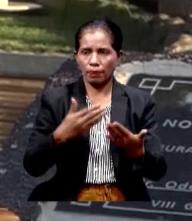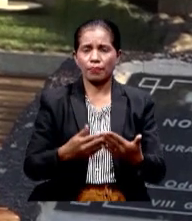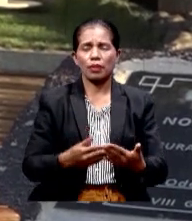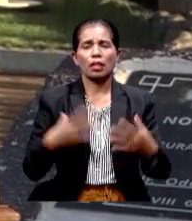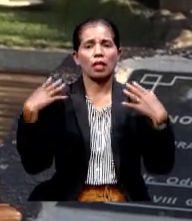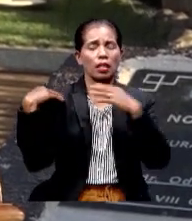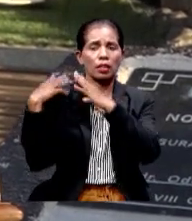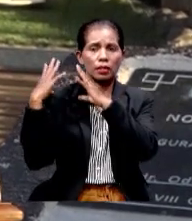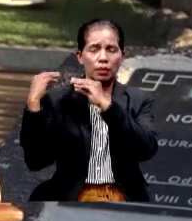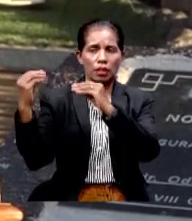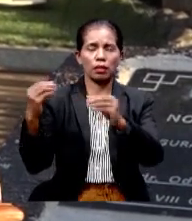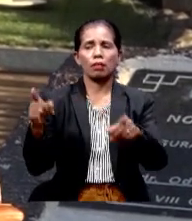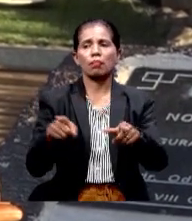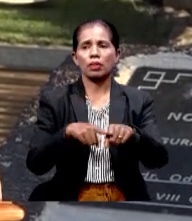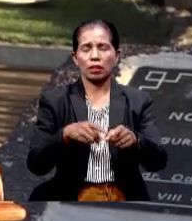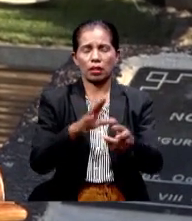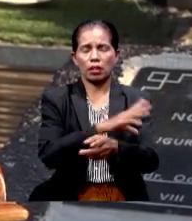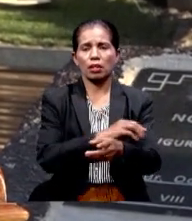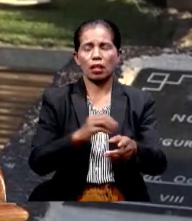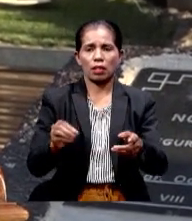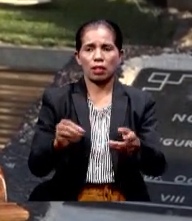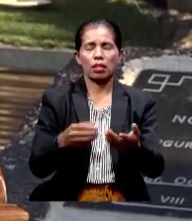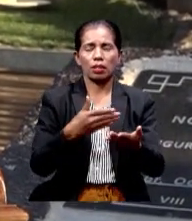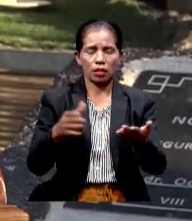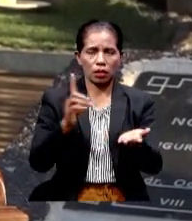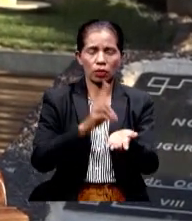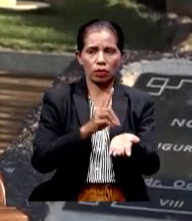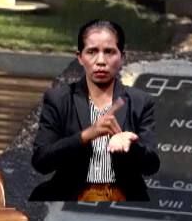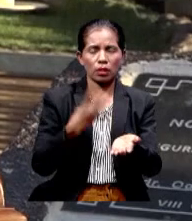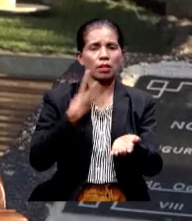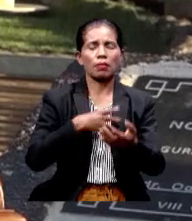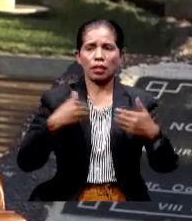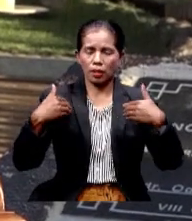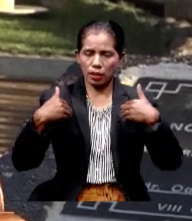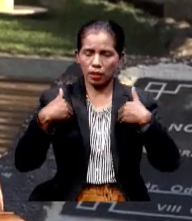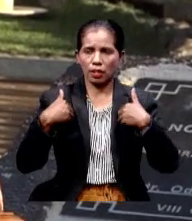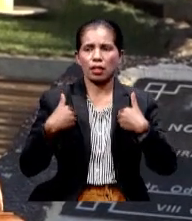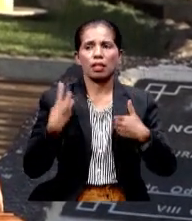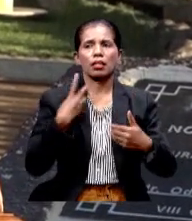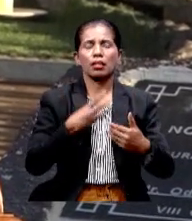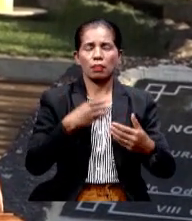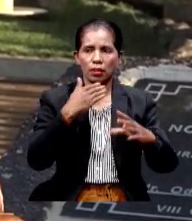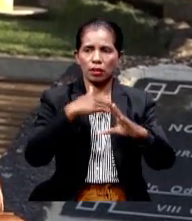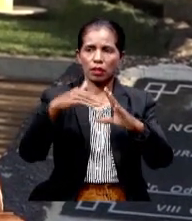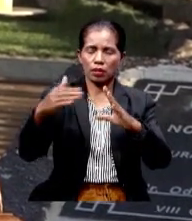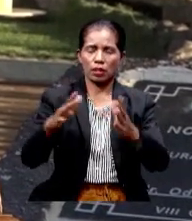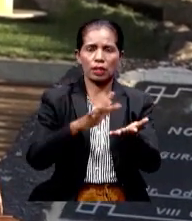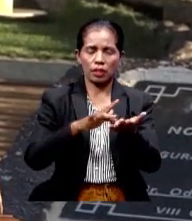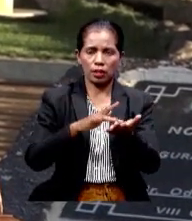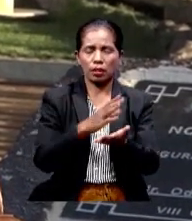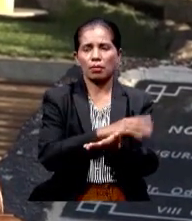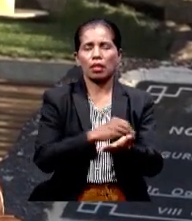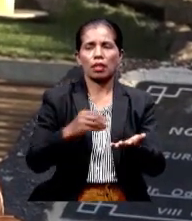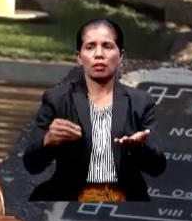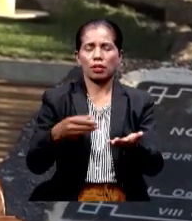Esperança, bot Macaliofuan Produto Médico, né? E também a produção, não mostra e também refere, vai aí, tem produto,